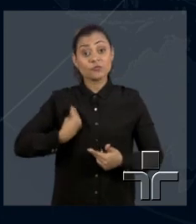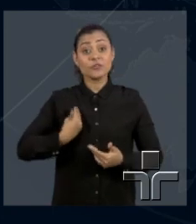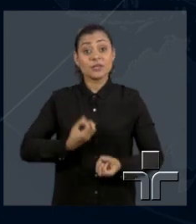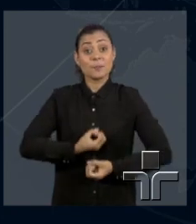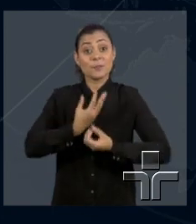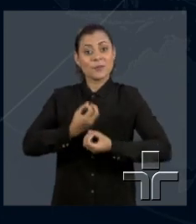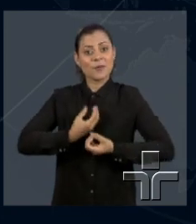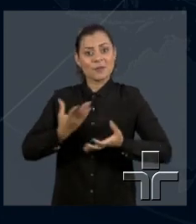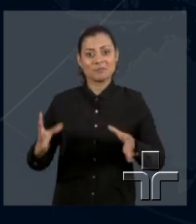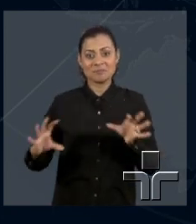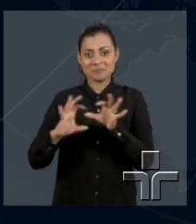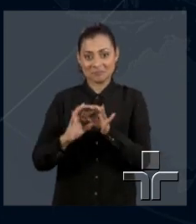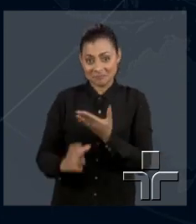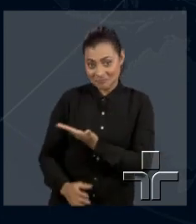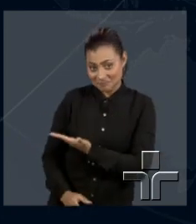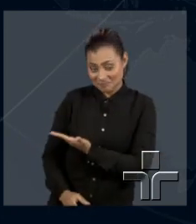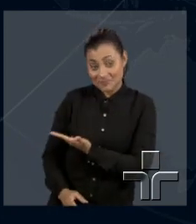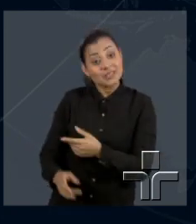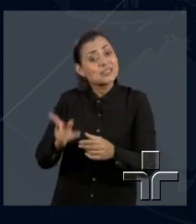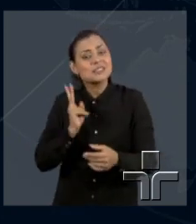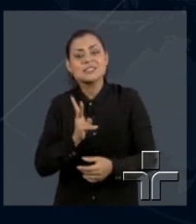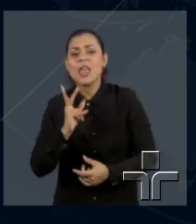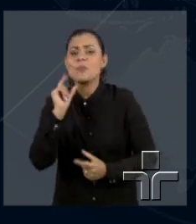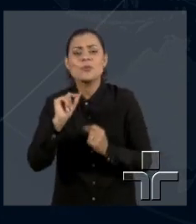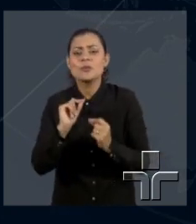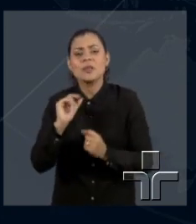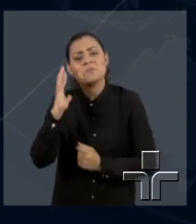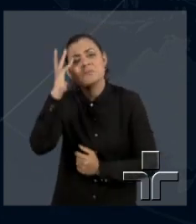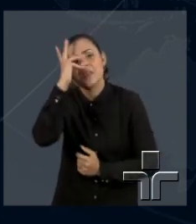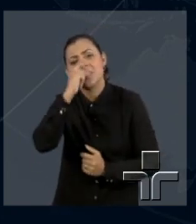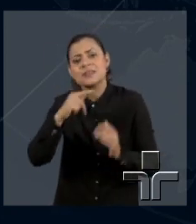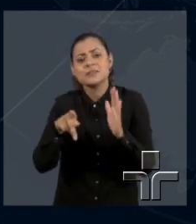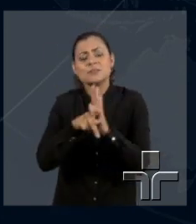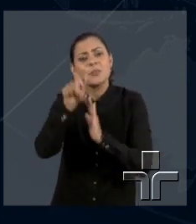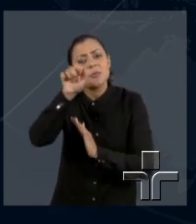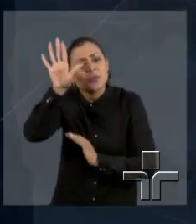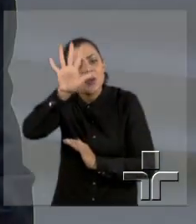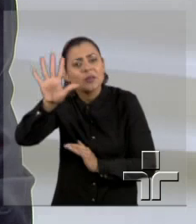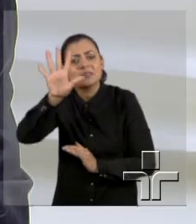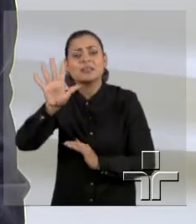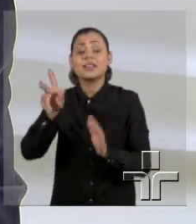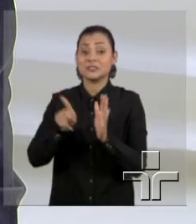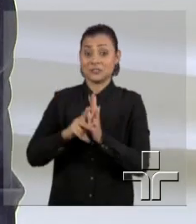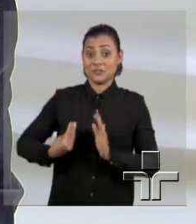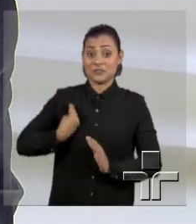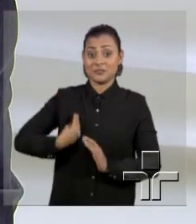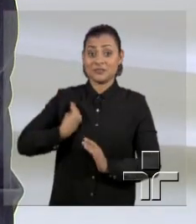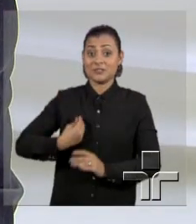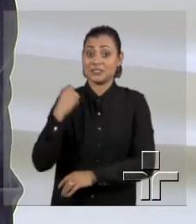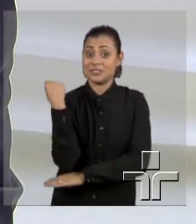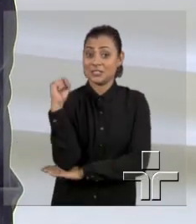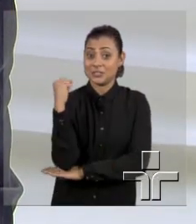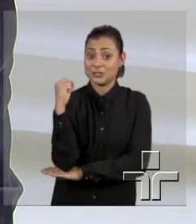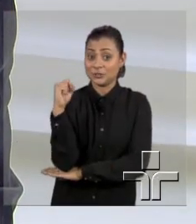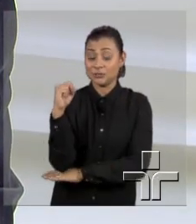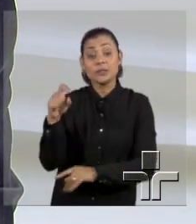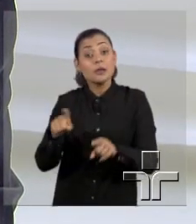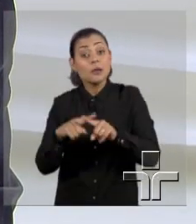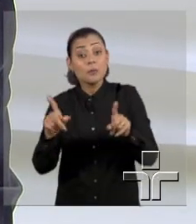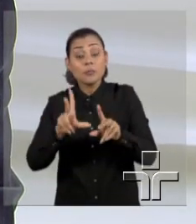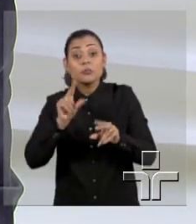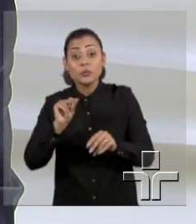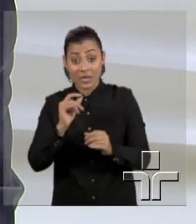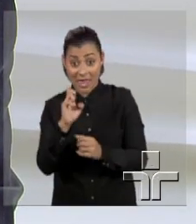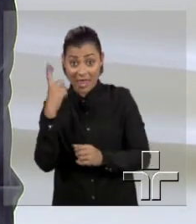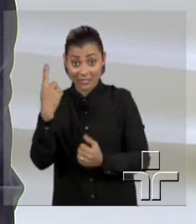poeta, que traduz em seus versos a beleza da alma nordestina e de seu estado Sergipe. O Roda Viva recebe hoje o ex-ministro